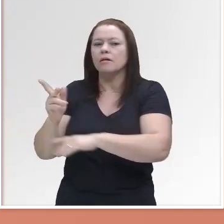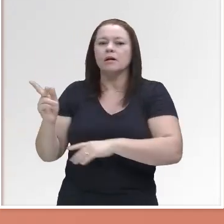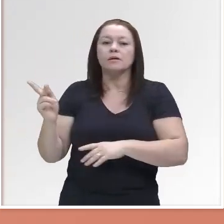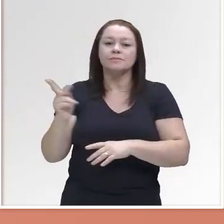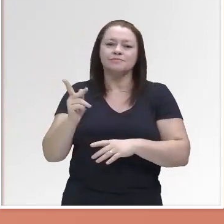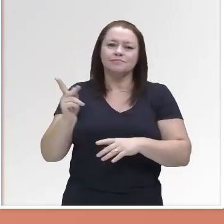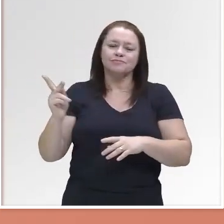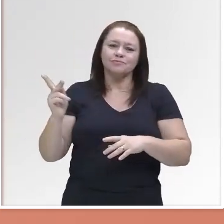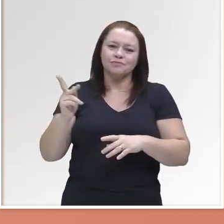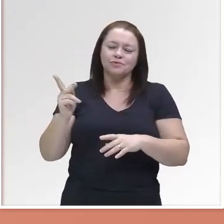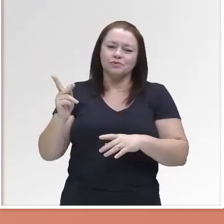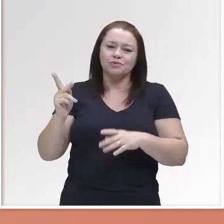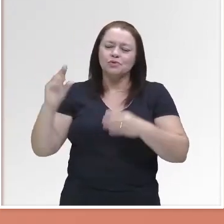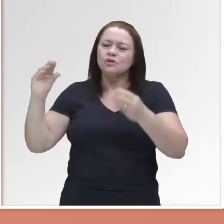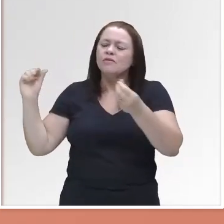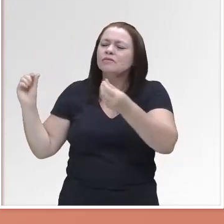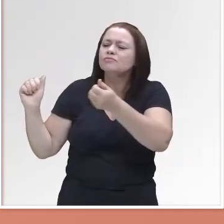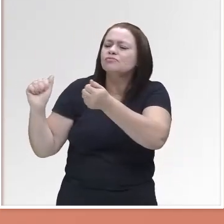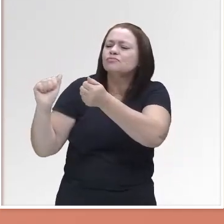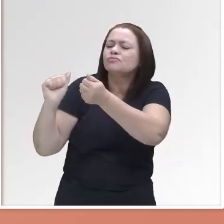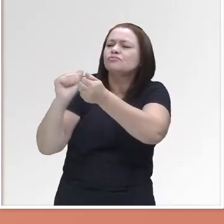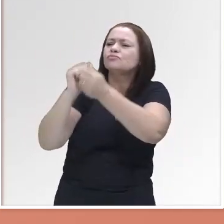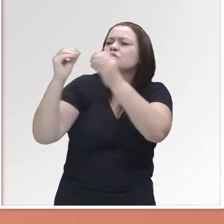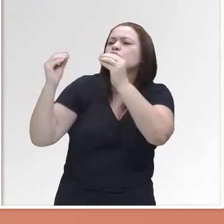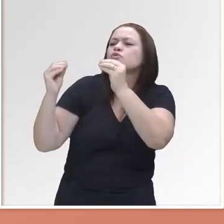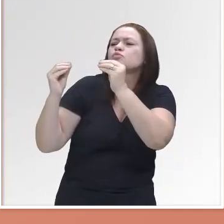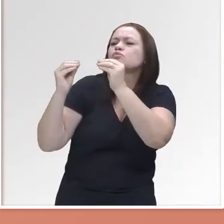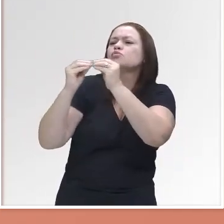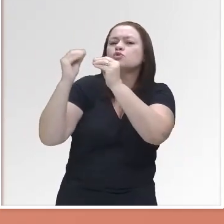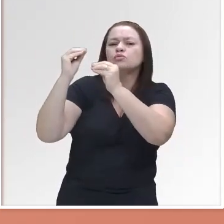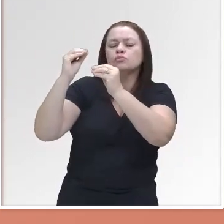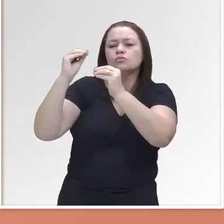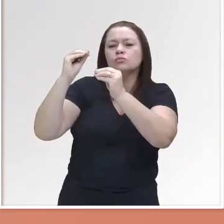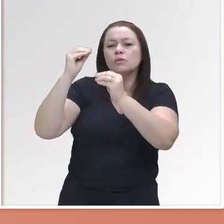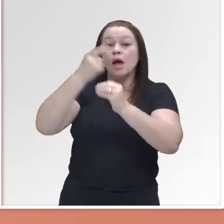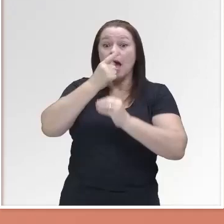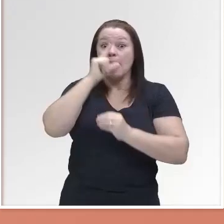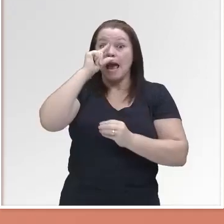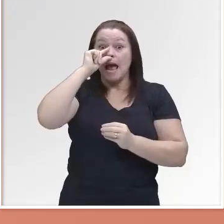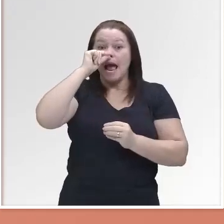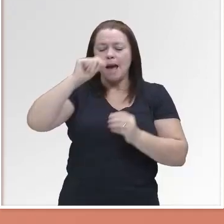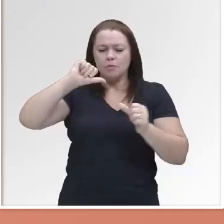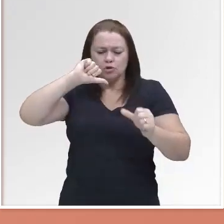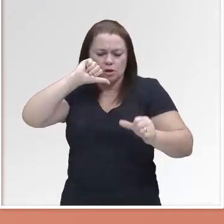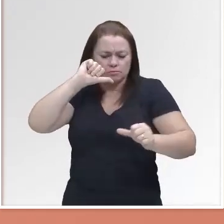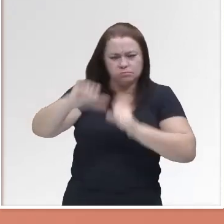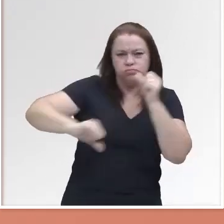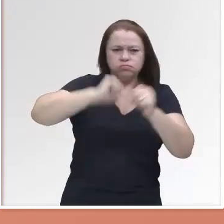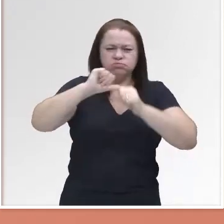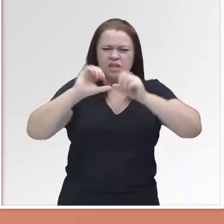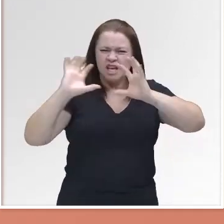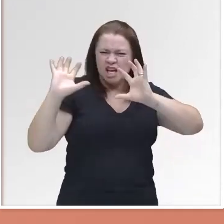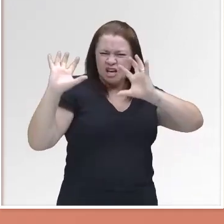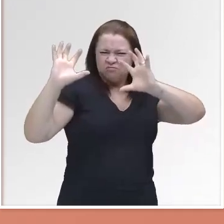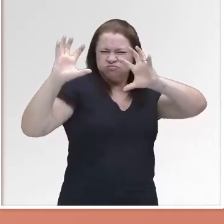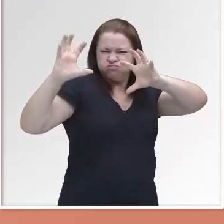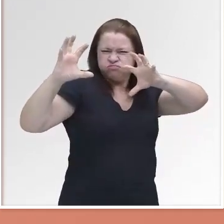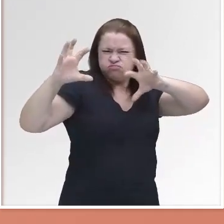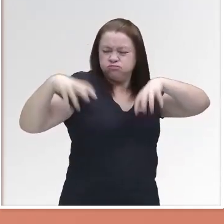estavam prestes a beijar-se quando Úrsula se transformou num monstro marinho e arrastou Ariel para